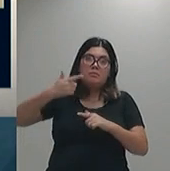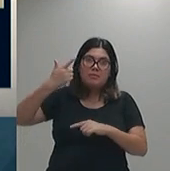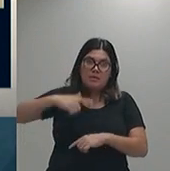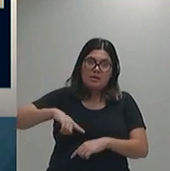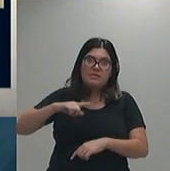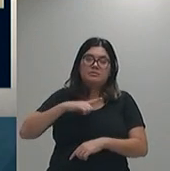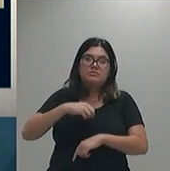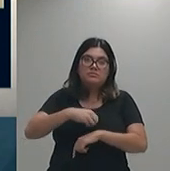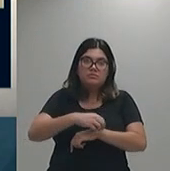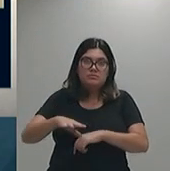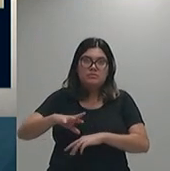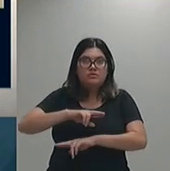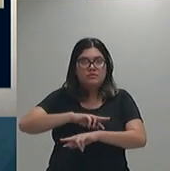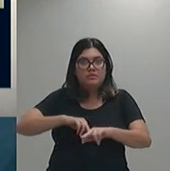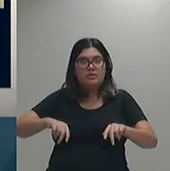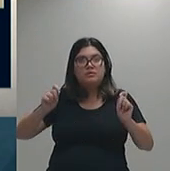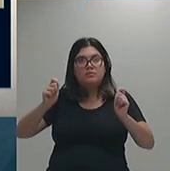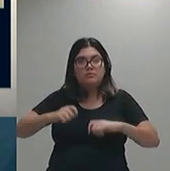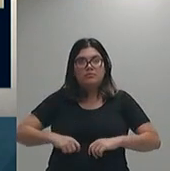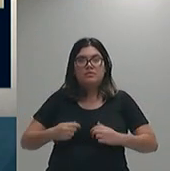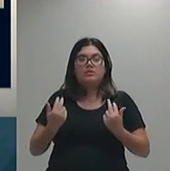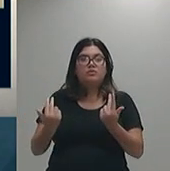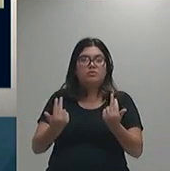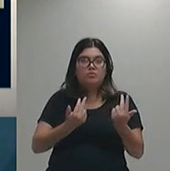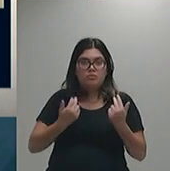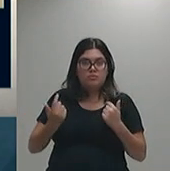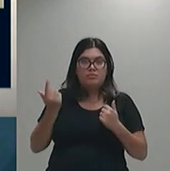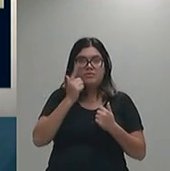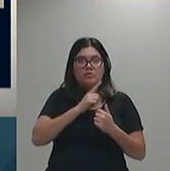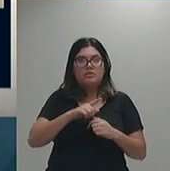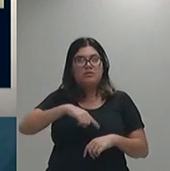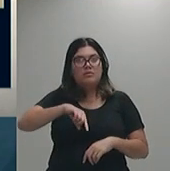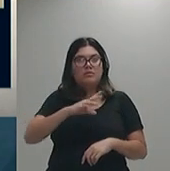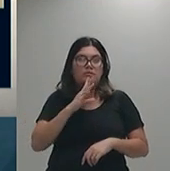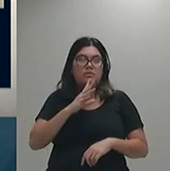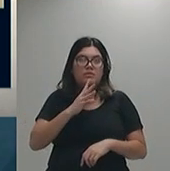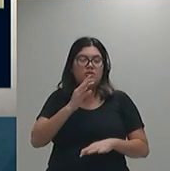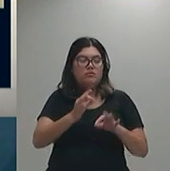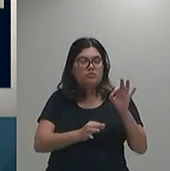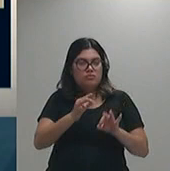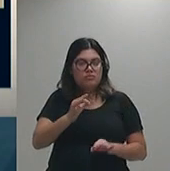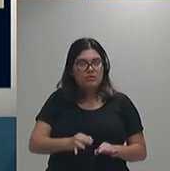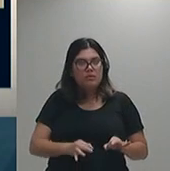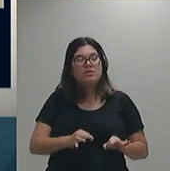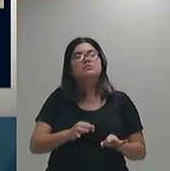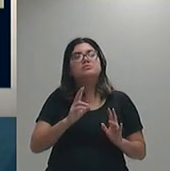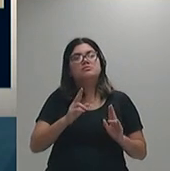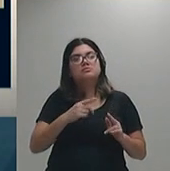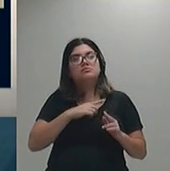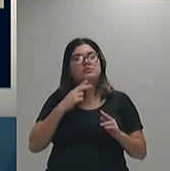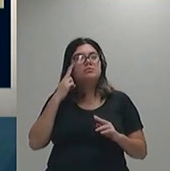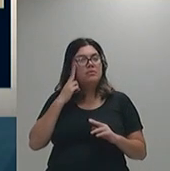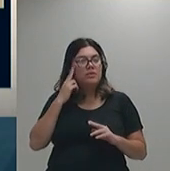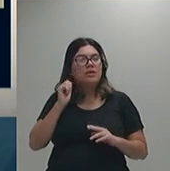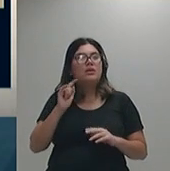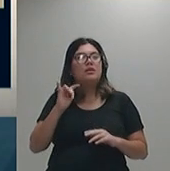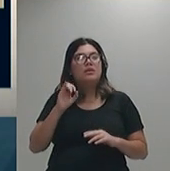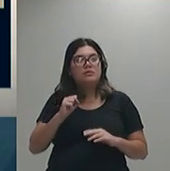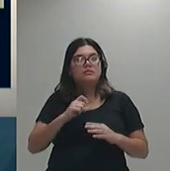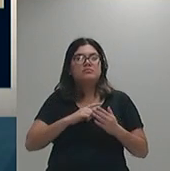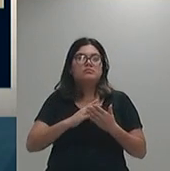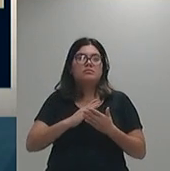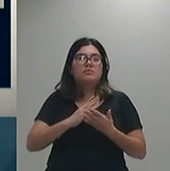poderiam ter competência simultâneas para delas conhecer e julgar a ensejar Como se dá na hipótese dos Autos aprovação de liberações